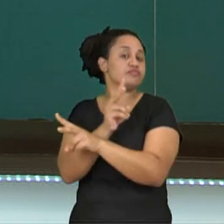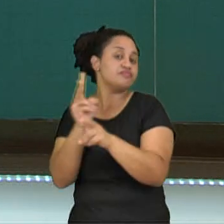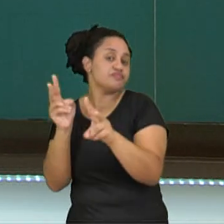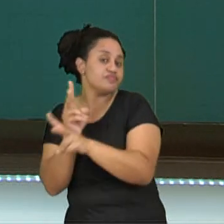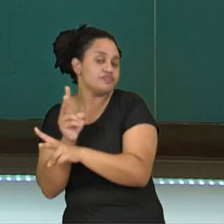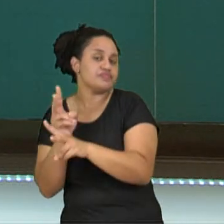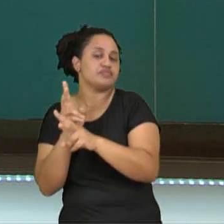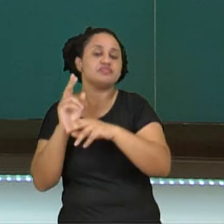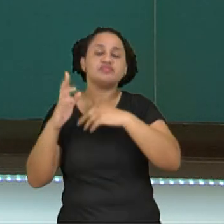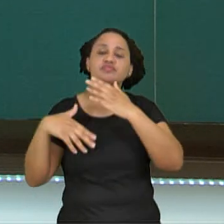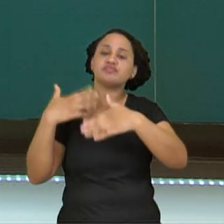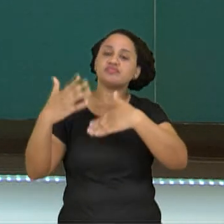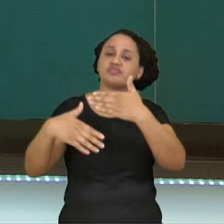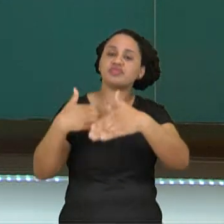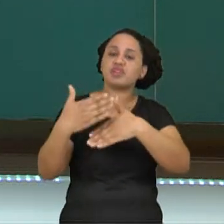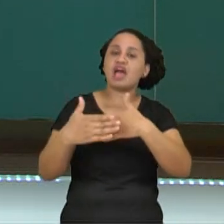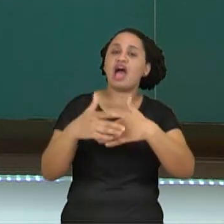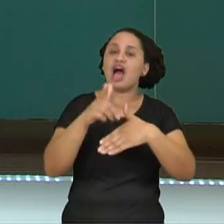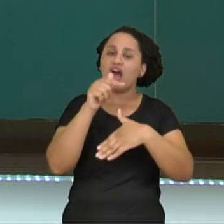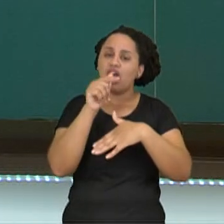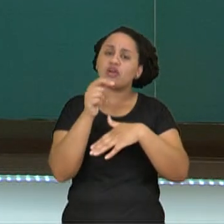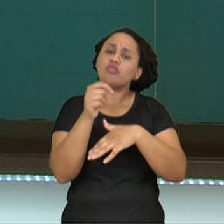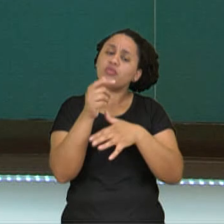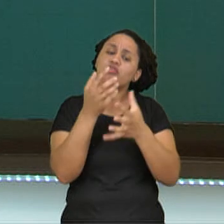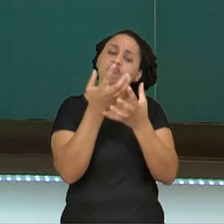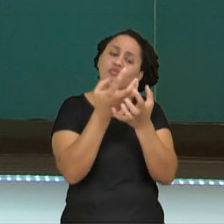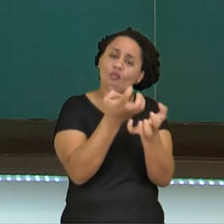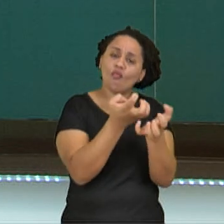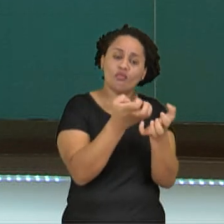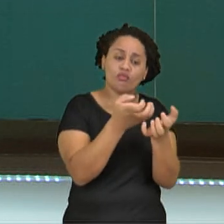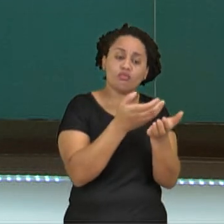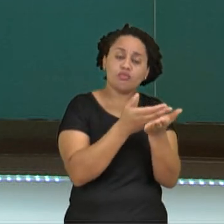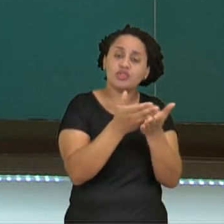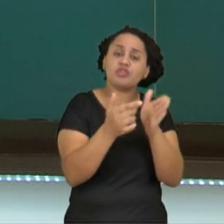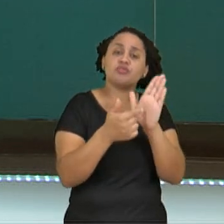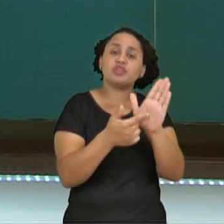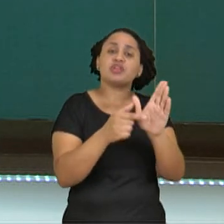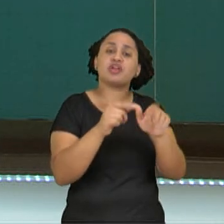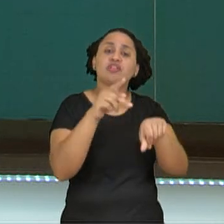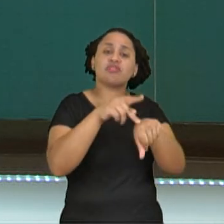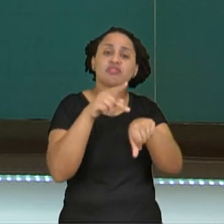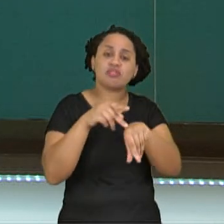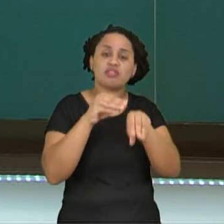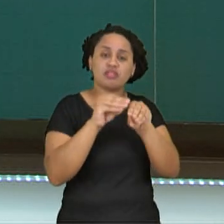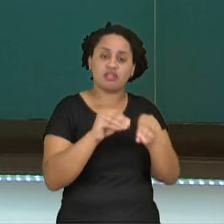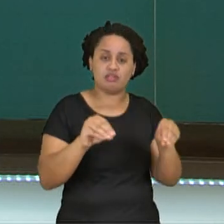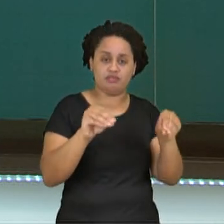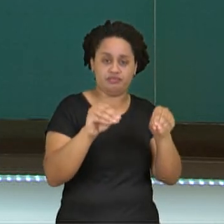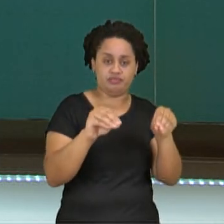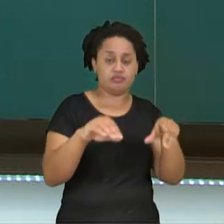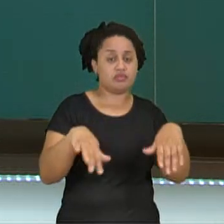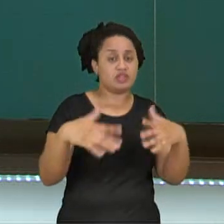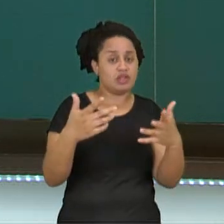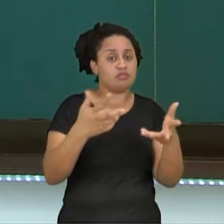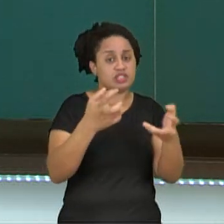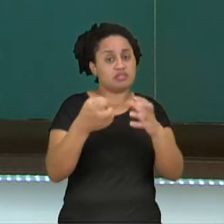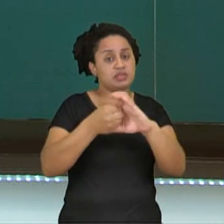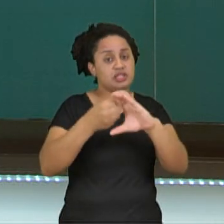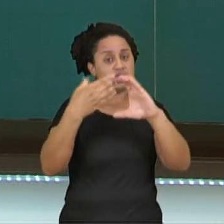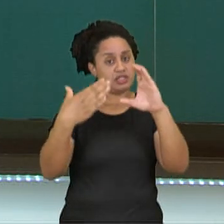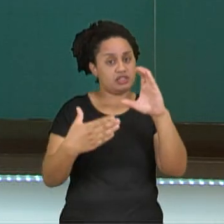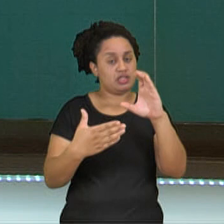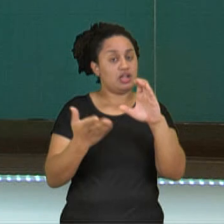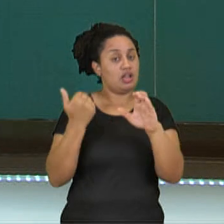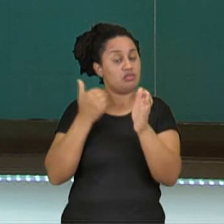tempo, um pouco da água secou e apareceu o quê? Solo. Então a gente percebe algumas características desse planeta. Que no início